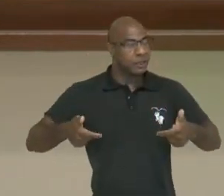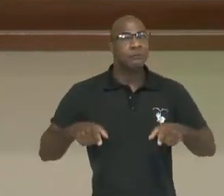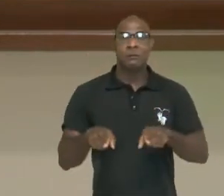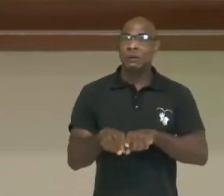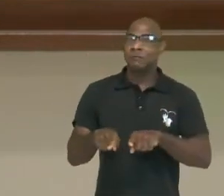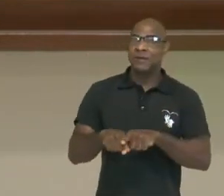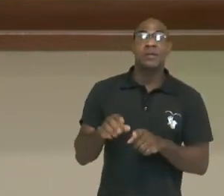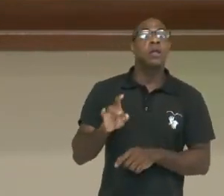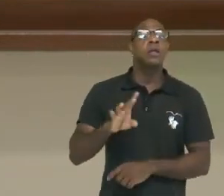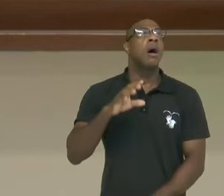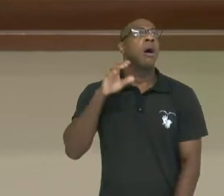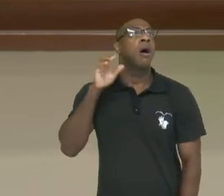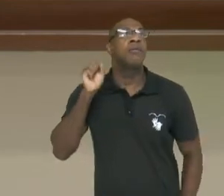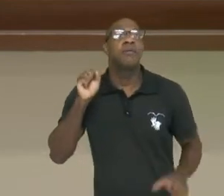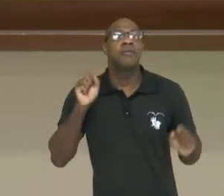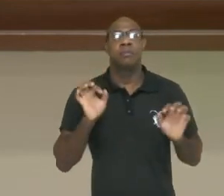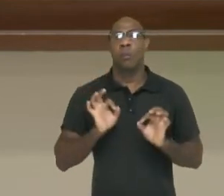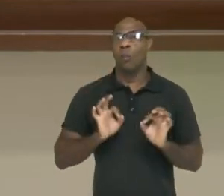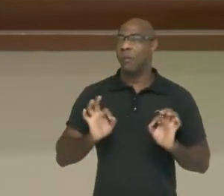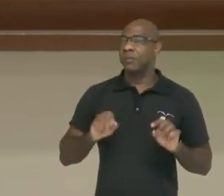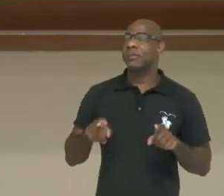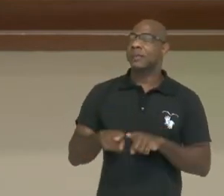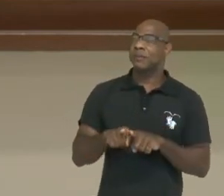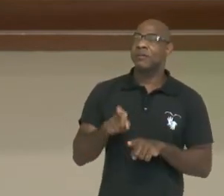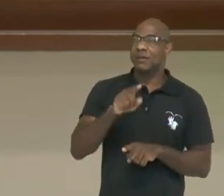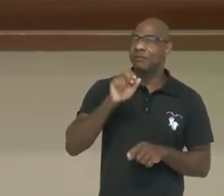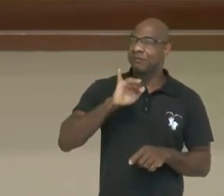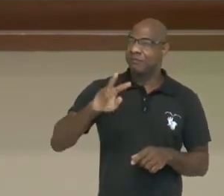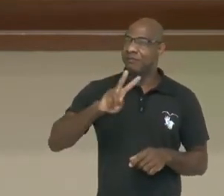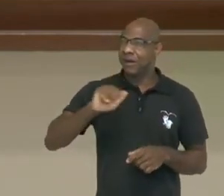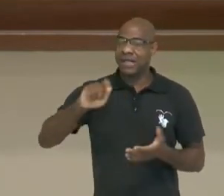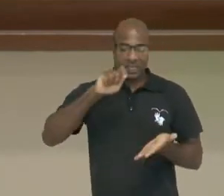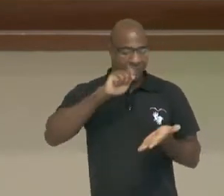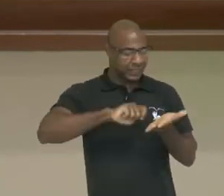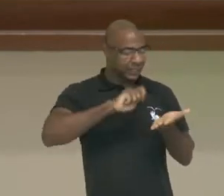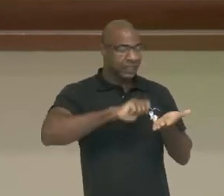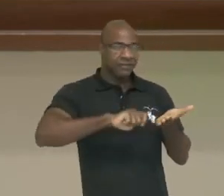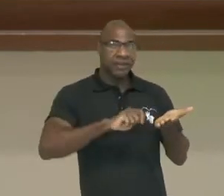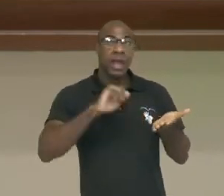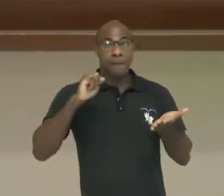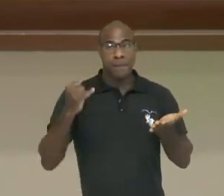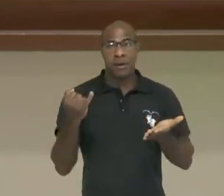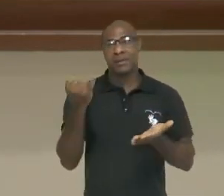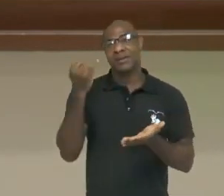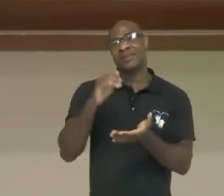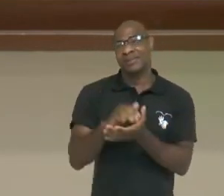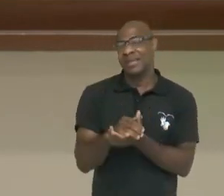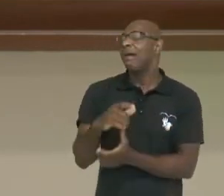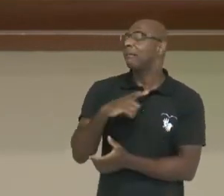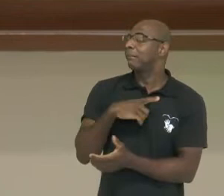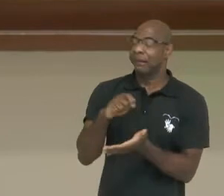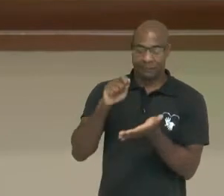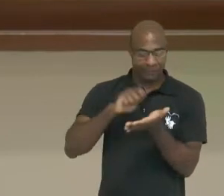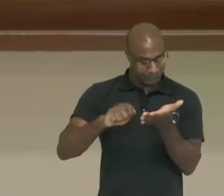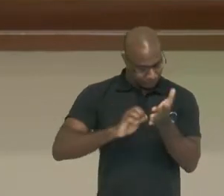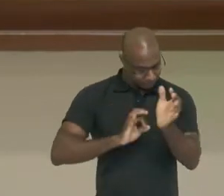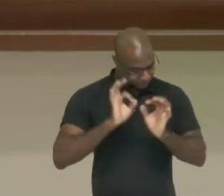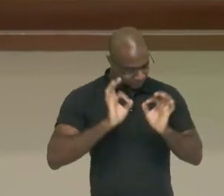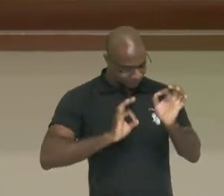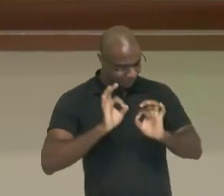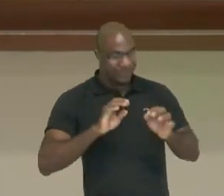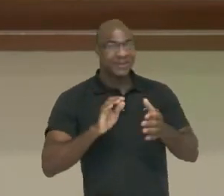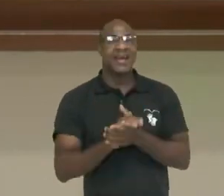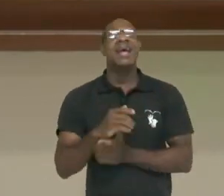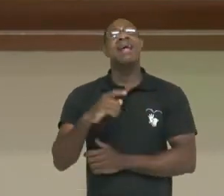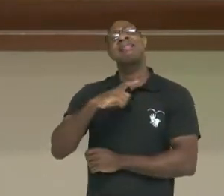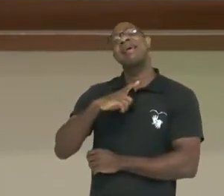só ouvir ou verificar, mas também você vai escrever. Registrar é importante. Tenha o seu caderno de registros, tenha ali